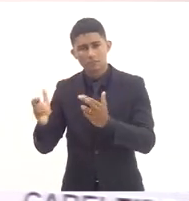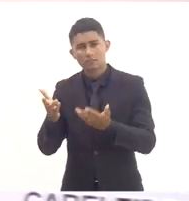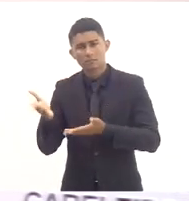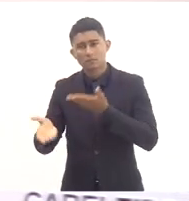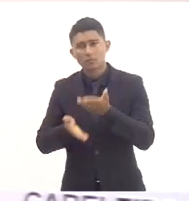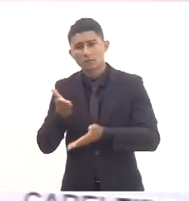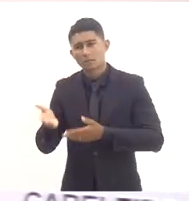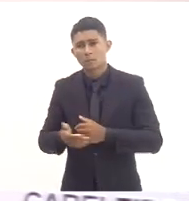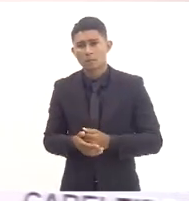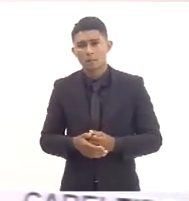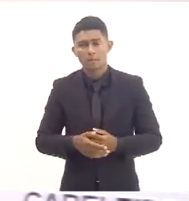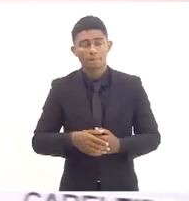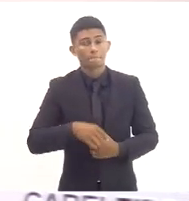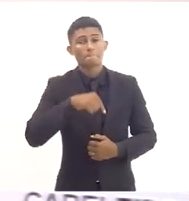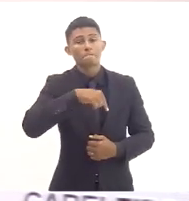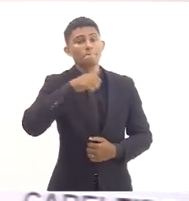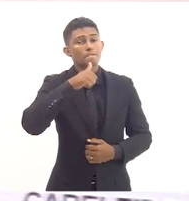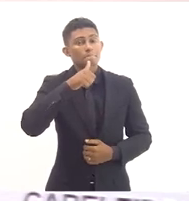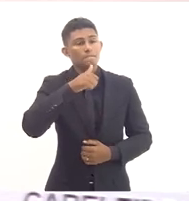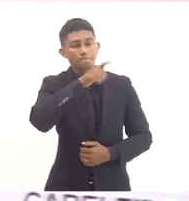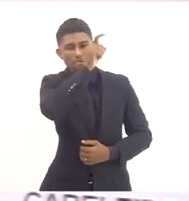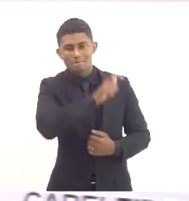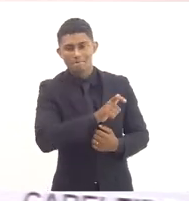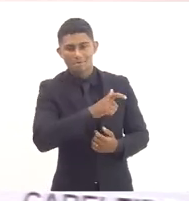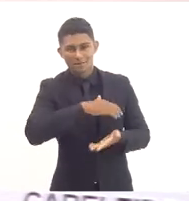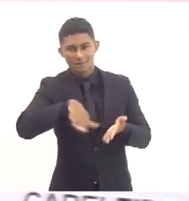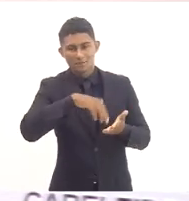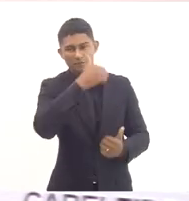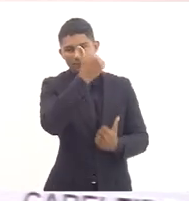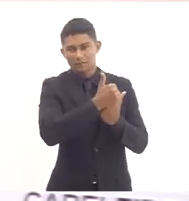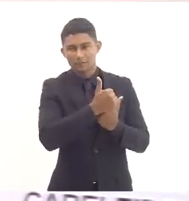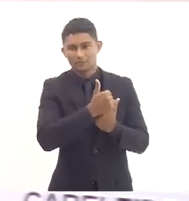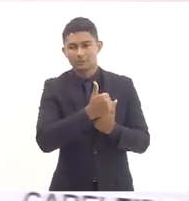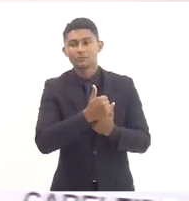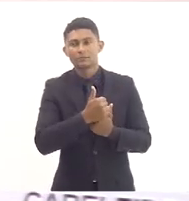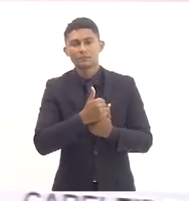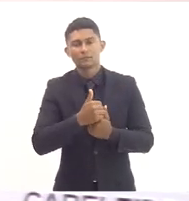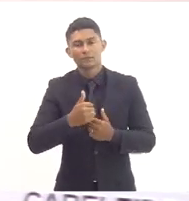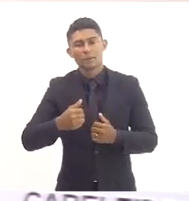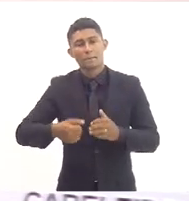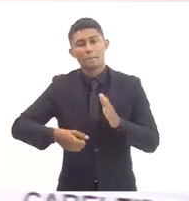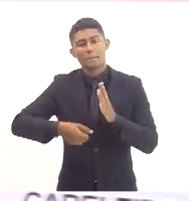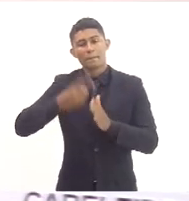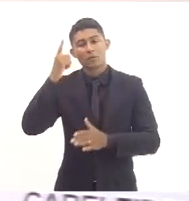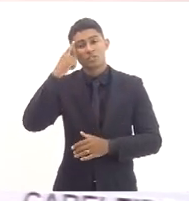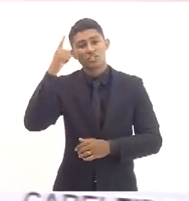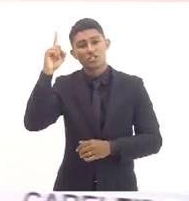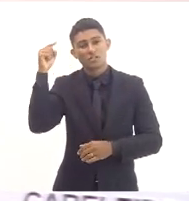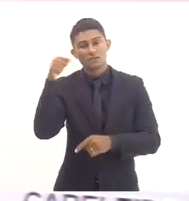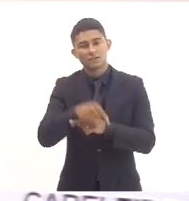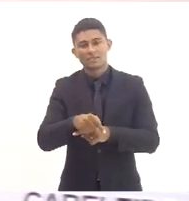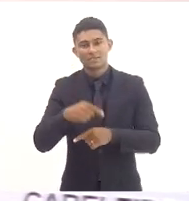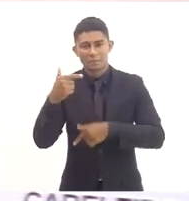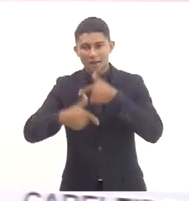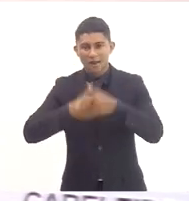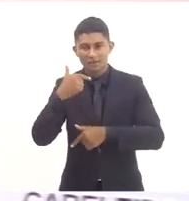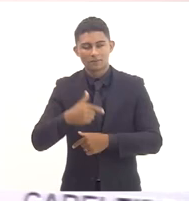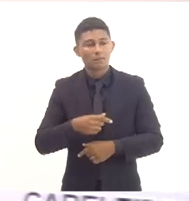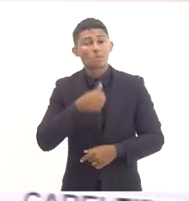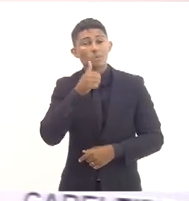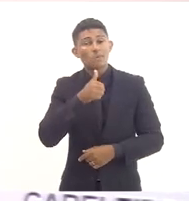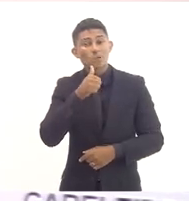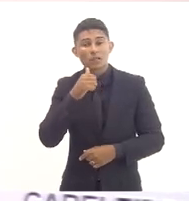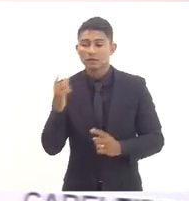cuidado a nossa subsecretária na no primeiro segundo dia de trabalho dela a gente tava ela tava ao meu lado